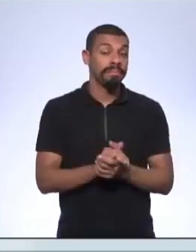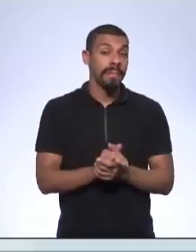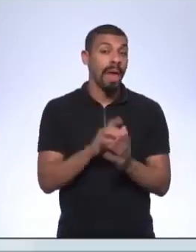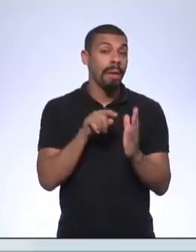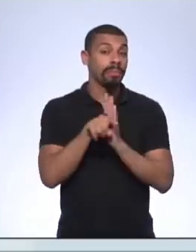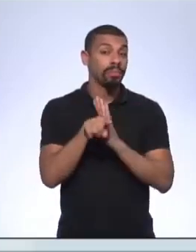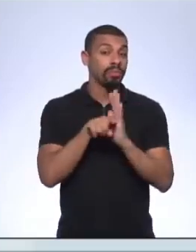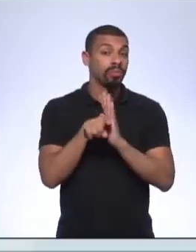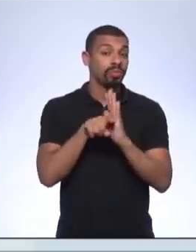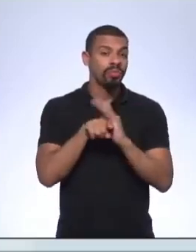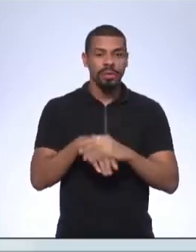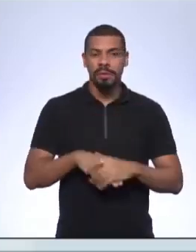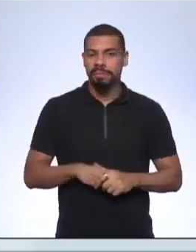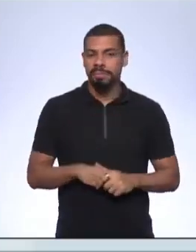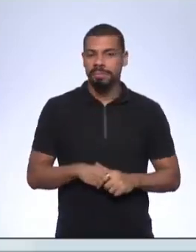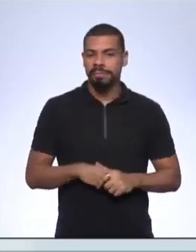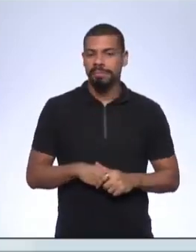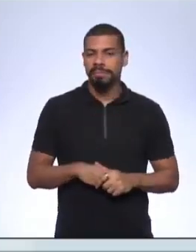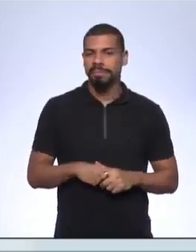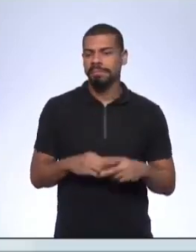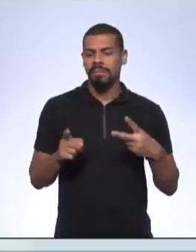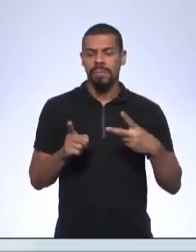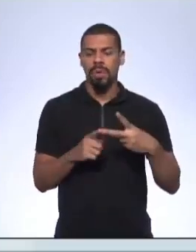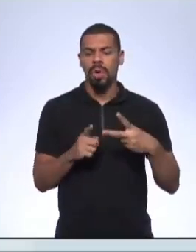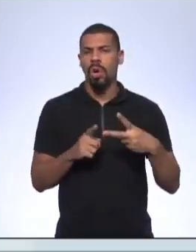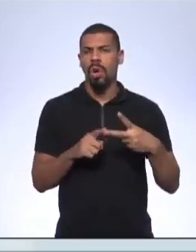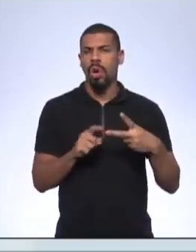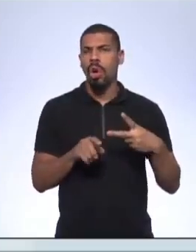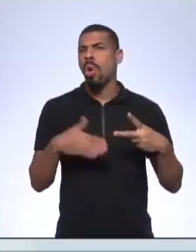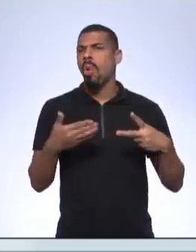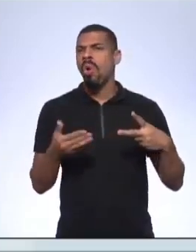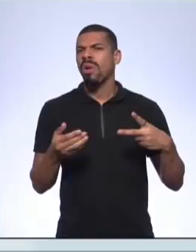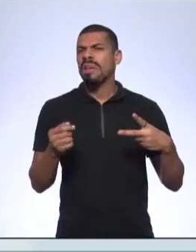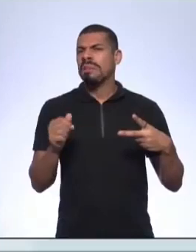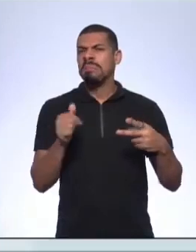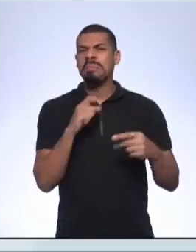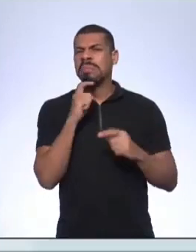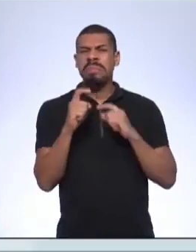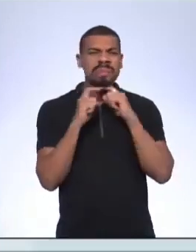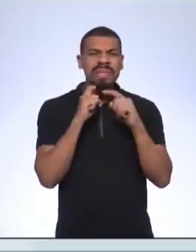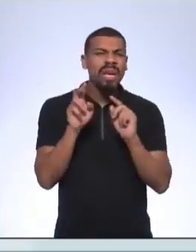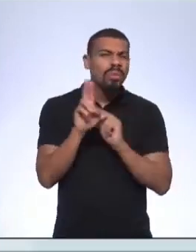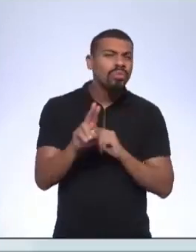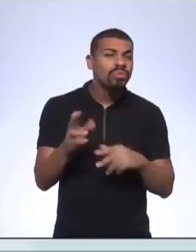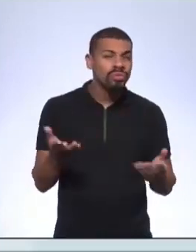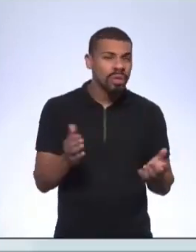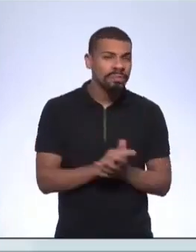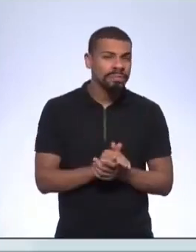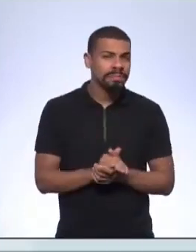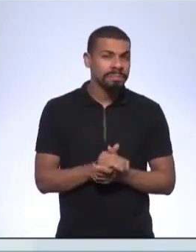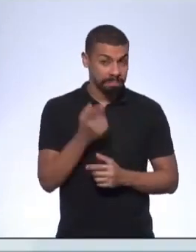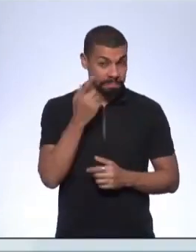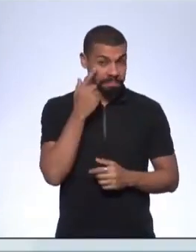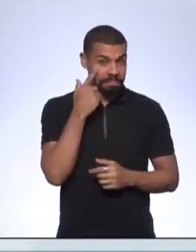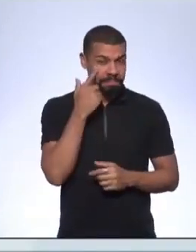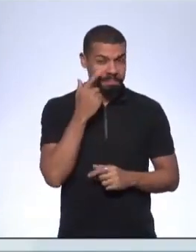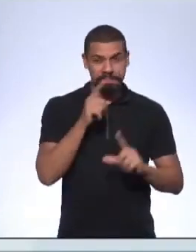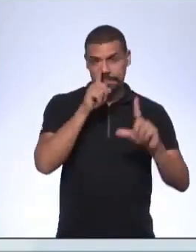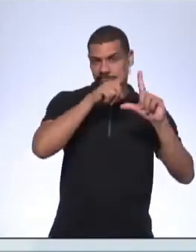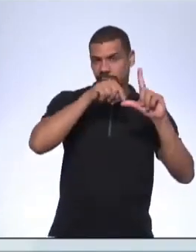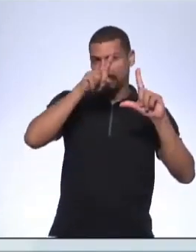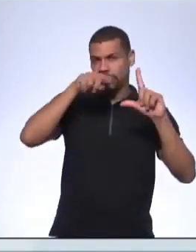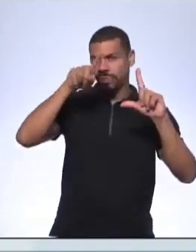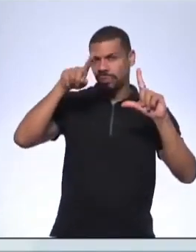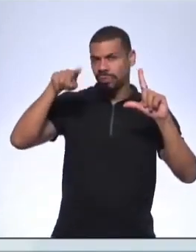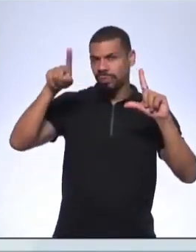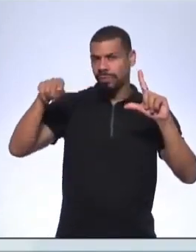pergunta na sequência é, e qual é a menos realizada? Então dá para a gente voltar um pouquinho no gráfico lá de novo, olha lá. Olha lá.